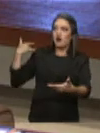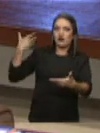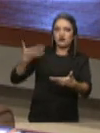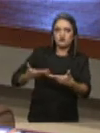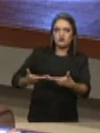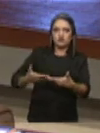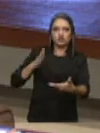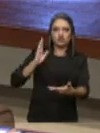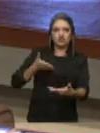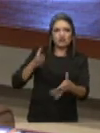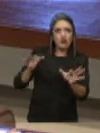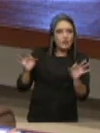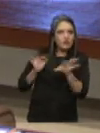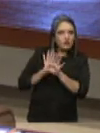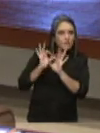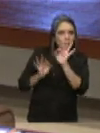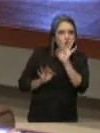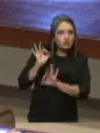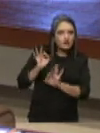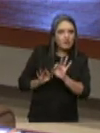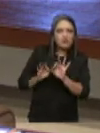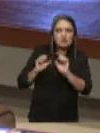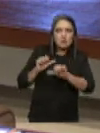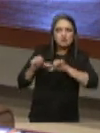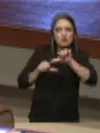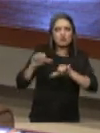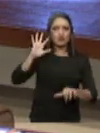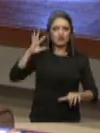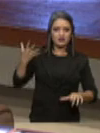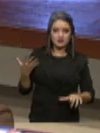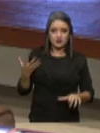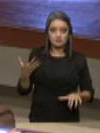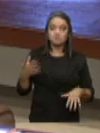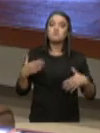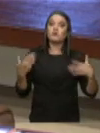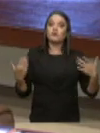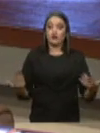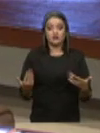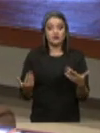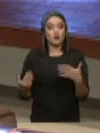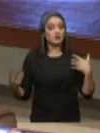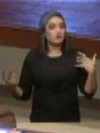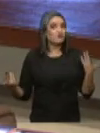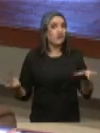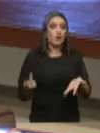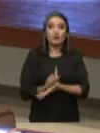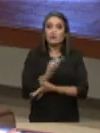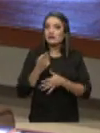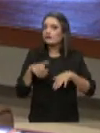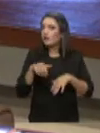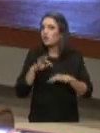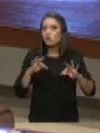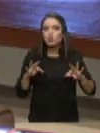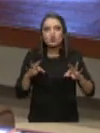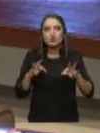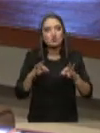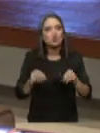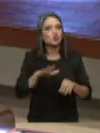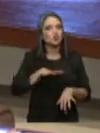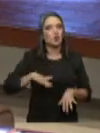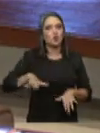julgadas. Essa tese ela é aplicável a todos os tributos, é aplicável a todas